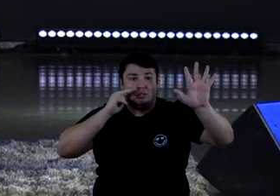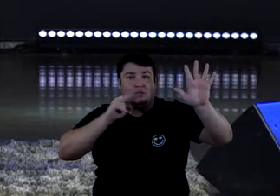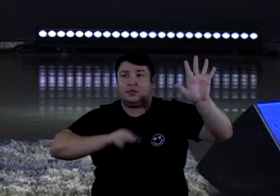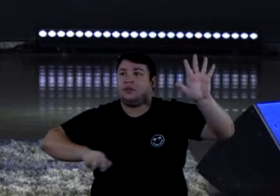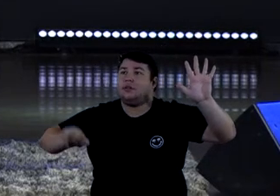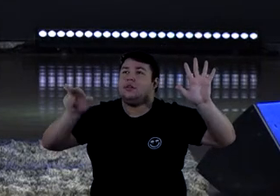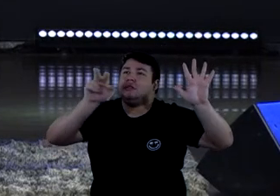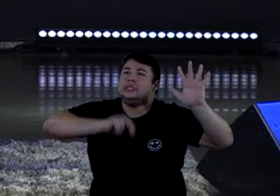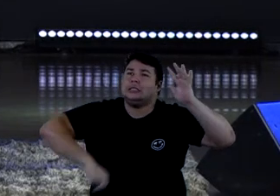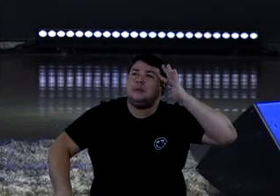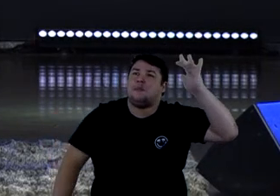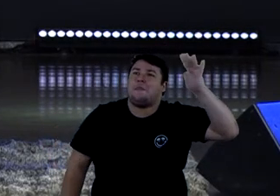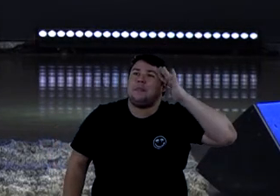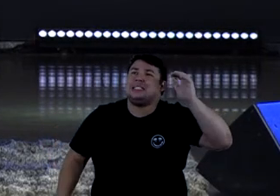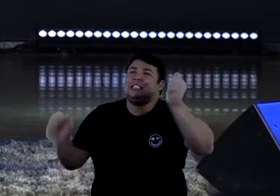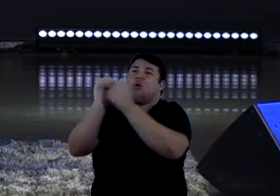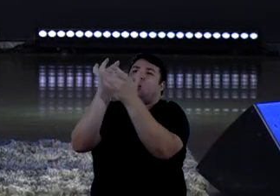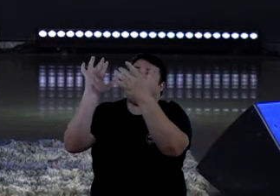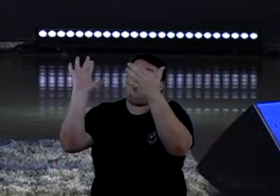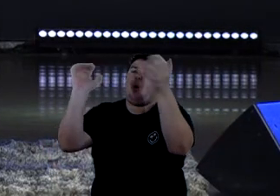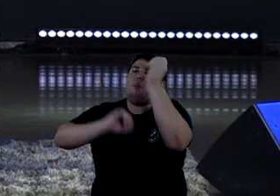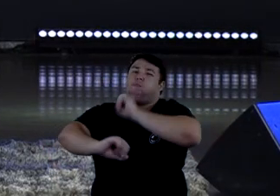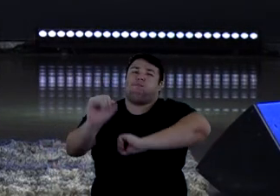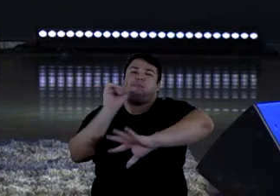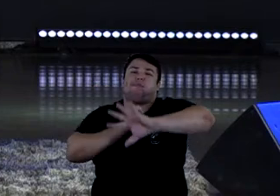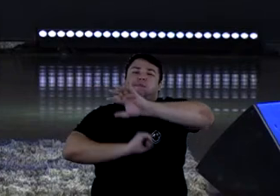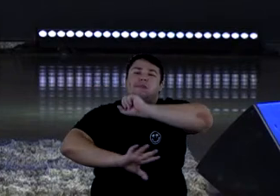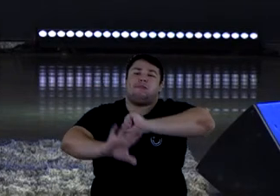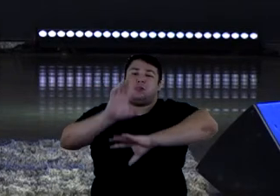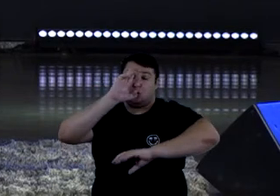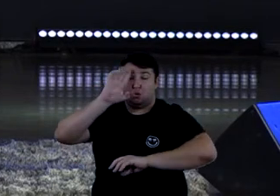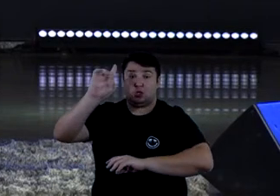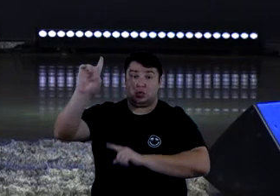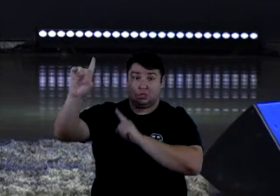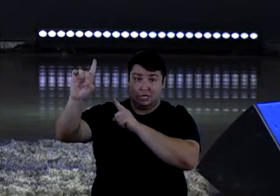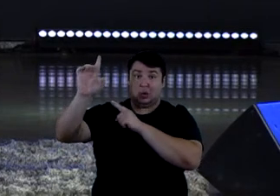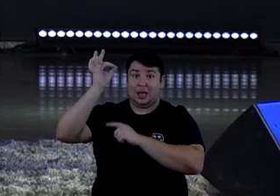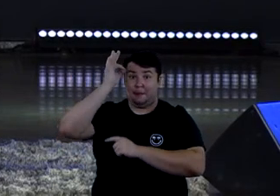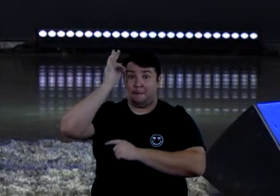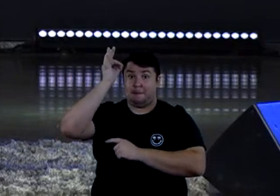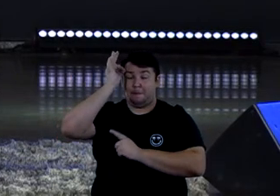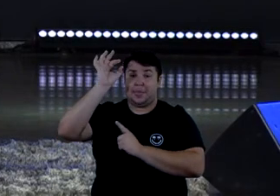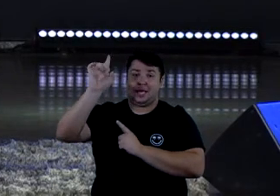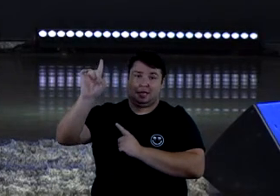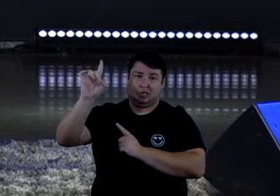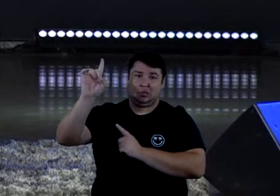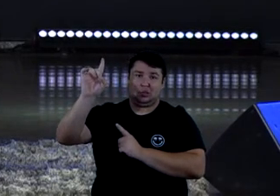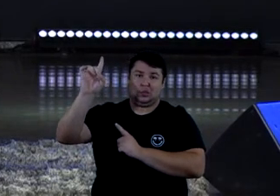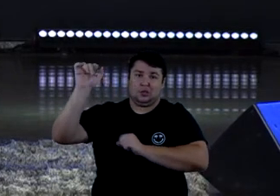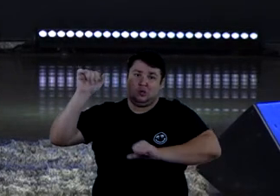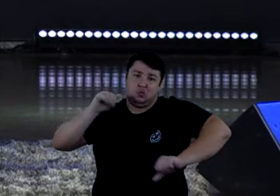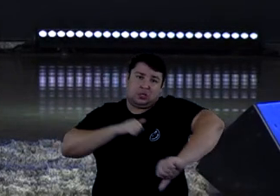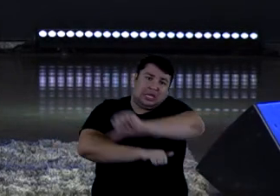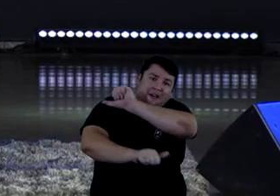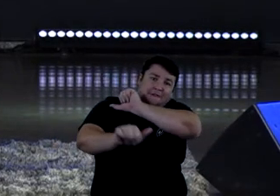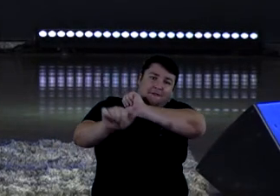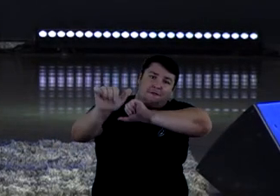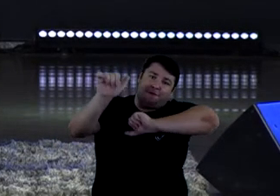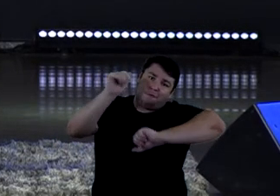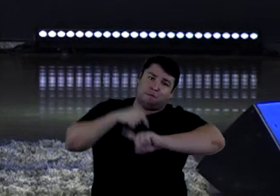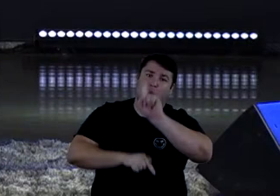e refletir a glória do Senhor. E o Senhor, que é Espírito, nos transforma